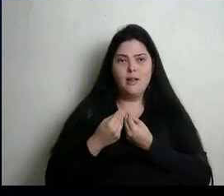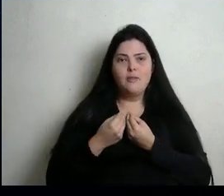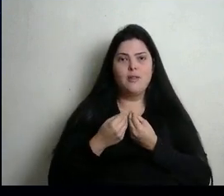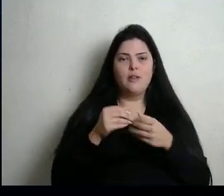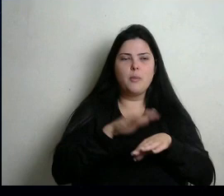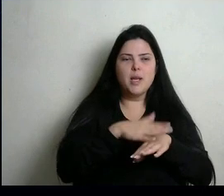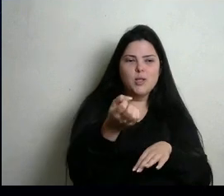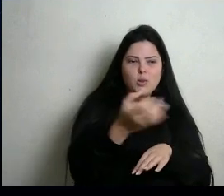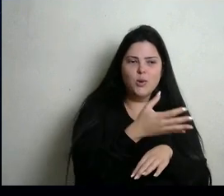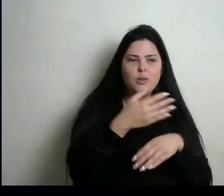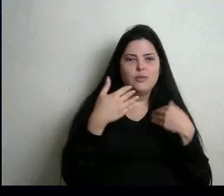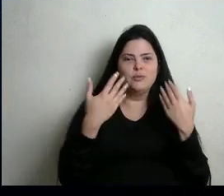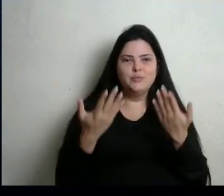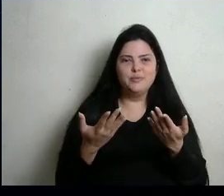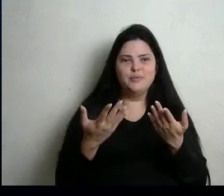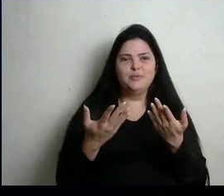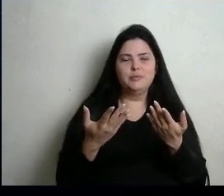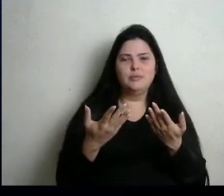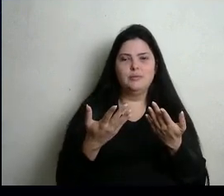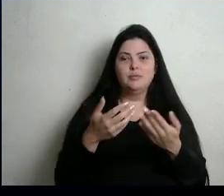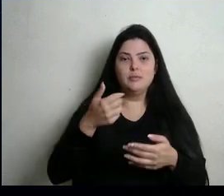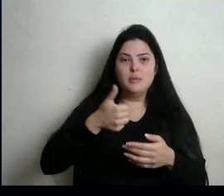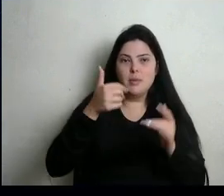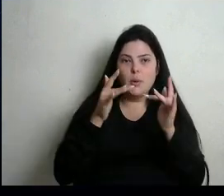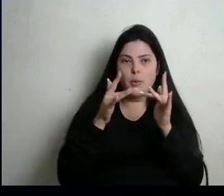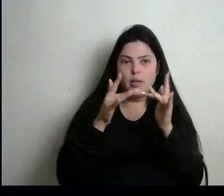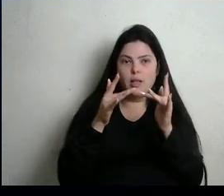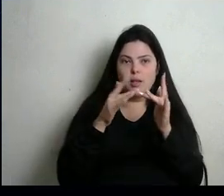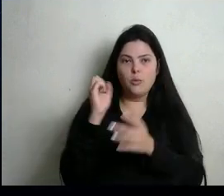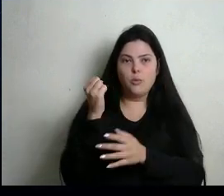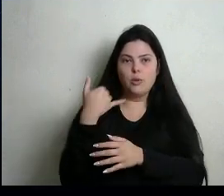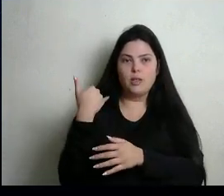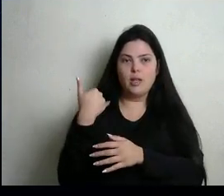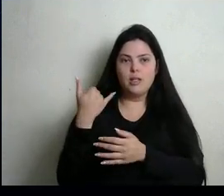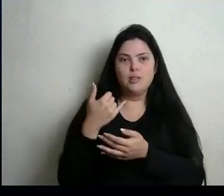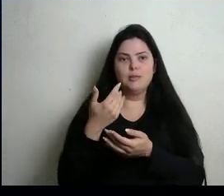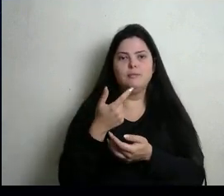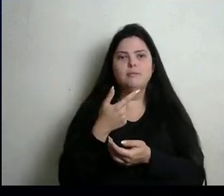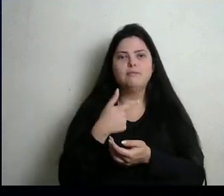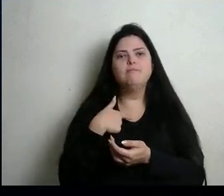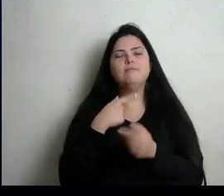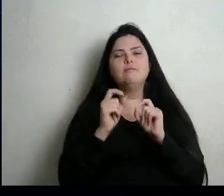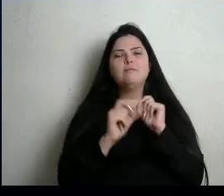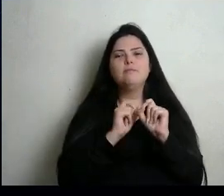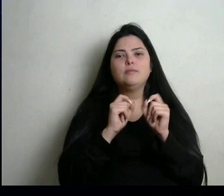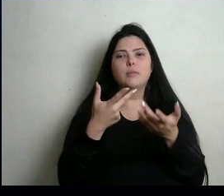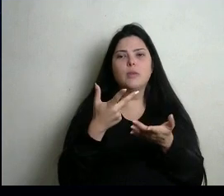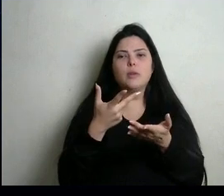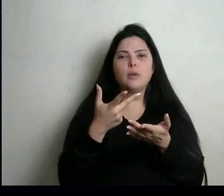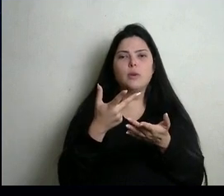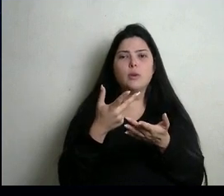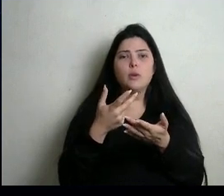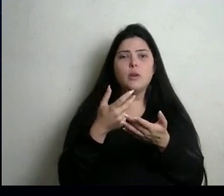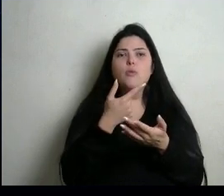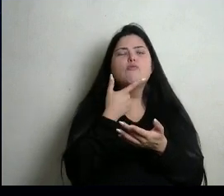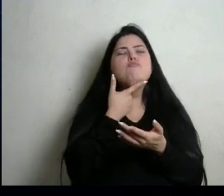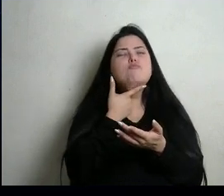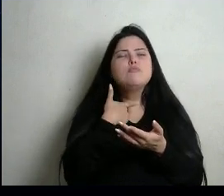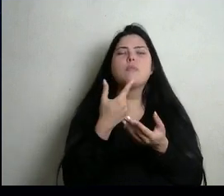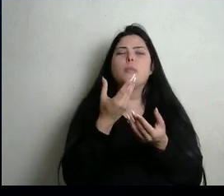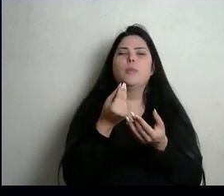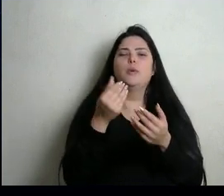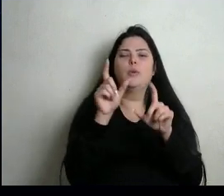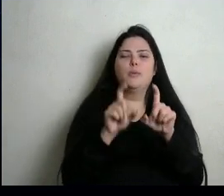Então, ali foi o meu primeiro contato aos 8 anos de idade. Eu basicamente adquiri um fascínio pelo computador. Então, para mim foi